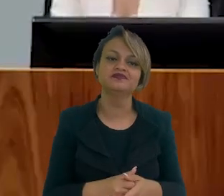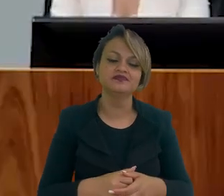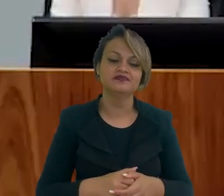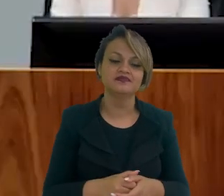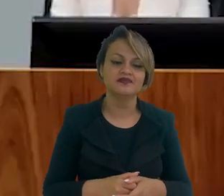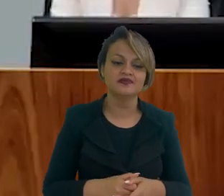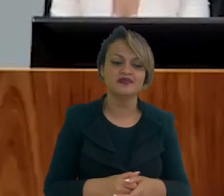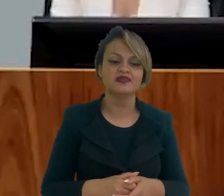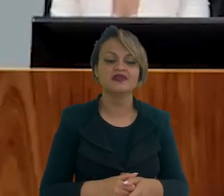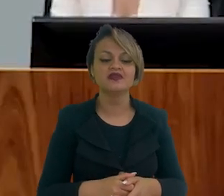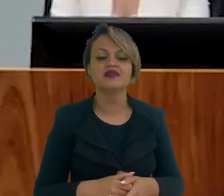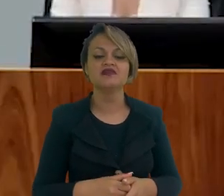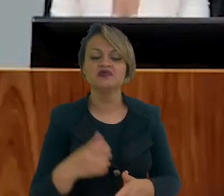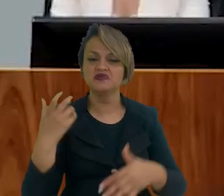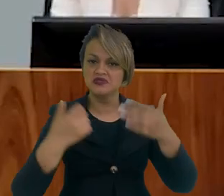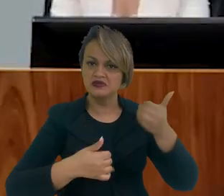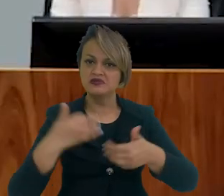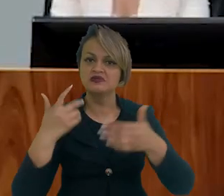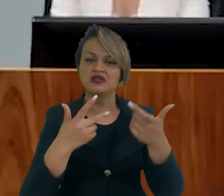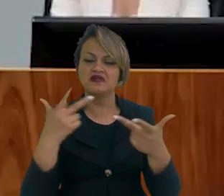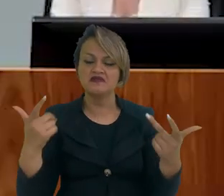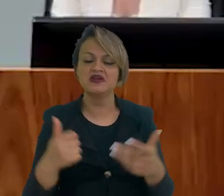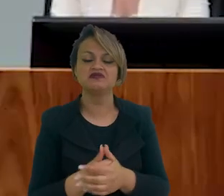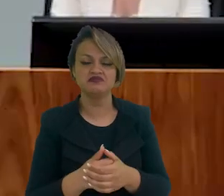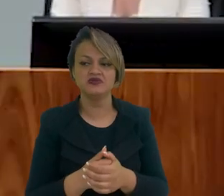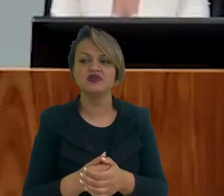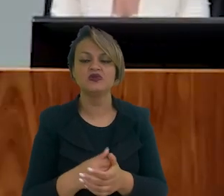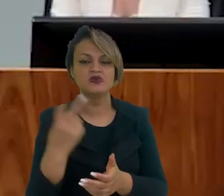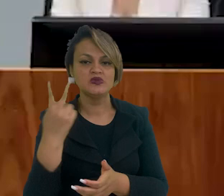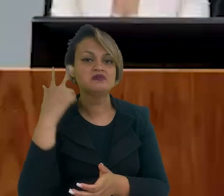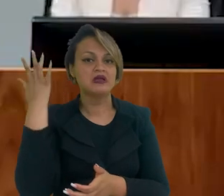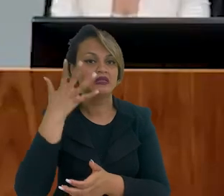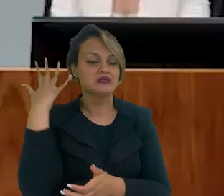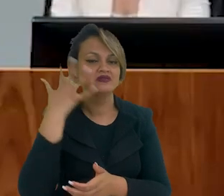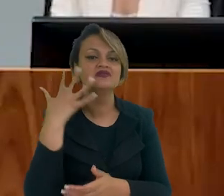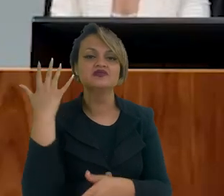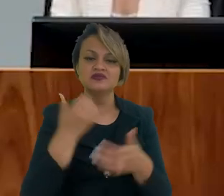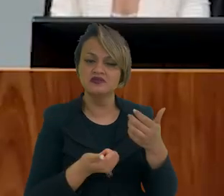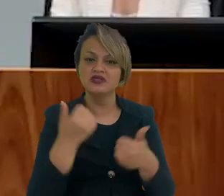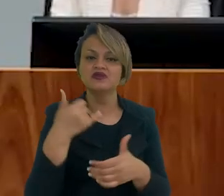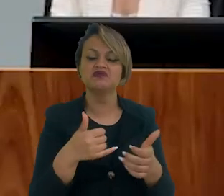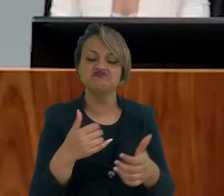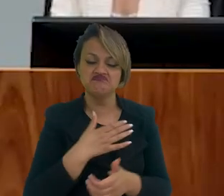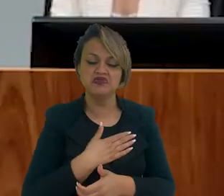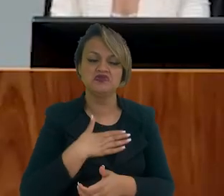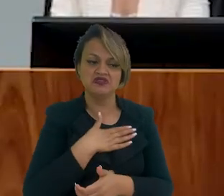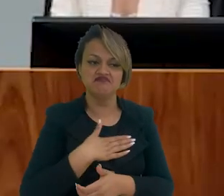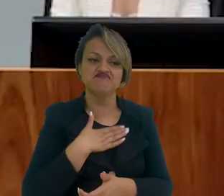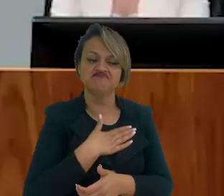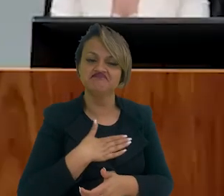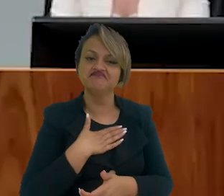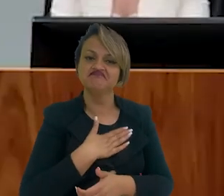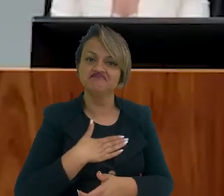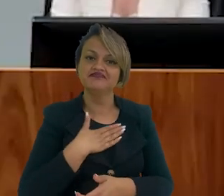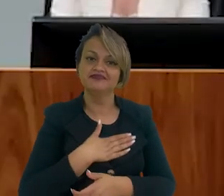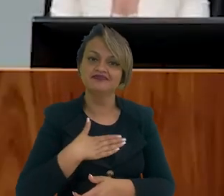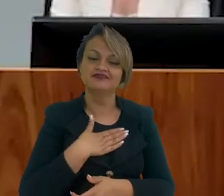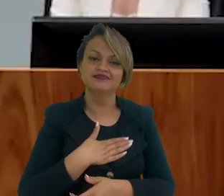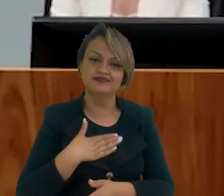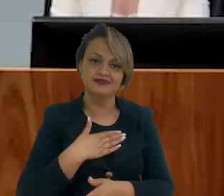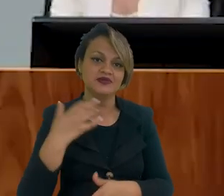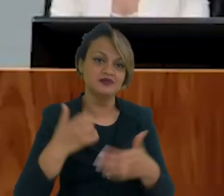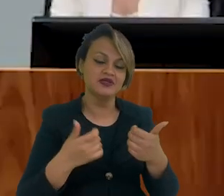eu estou aqui aprendendo também é muito erupção tanto dos dois